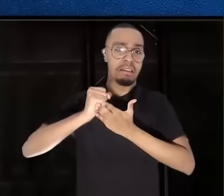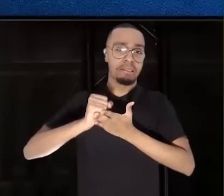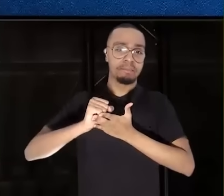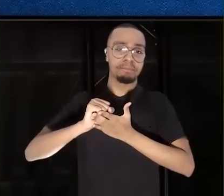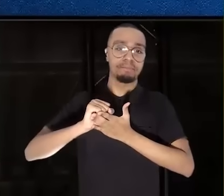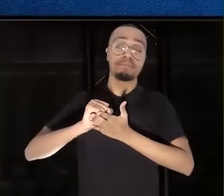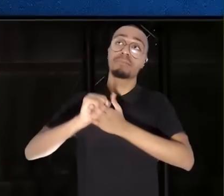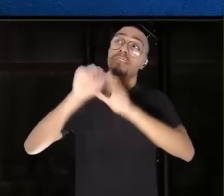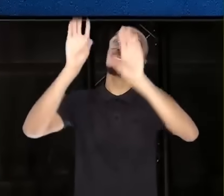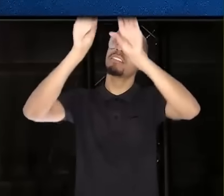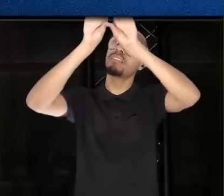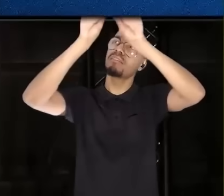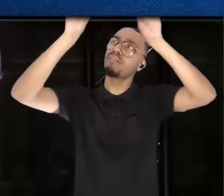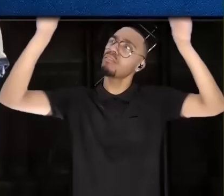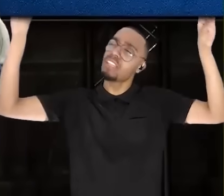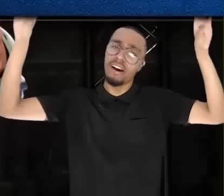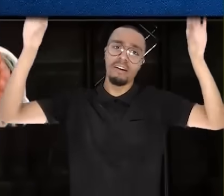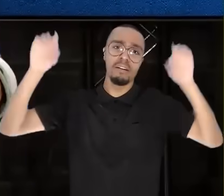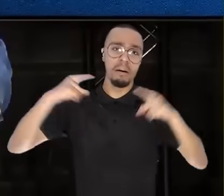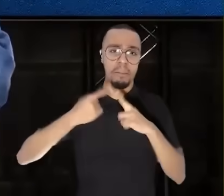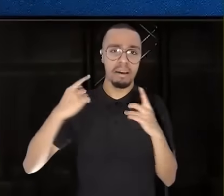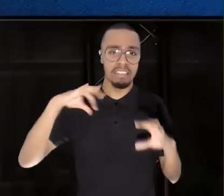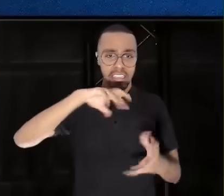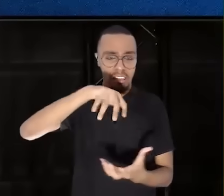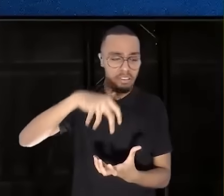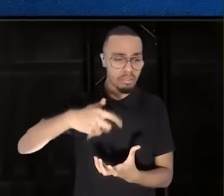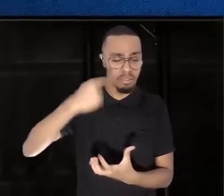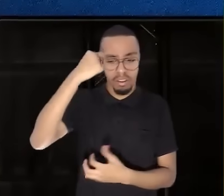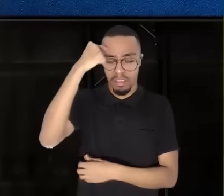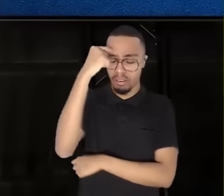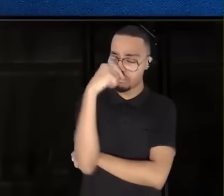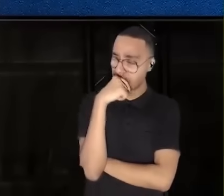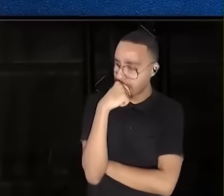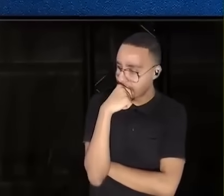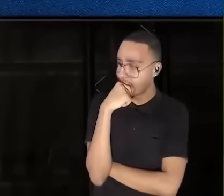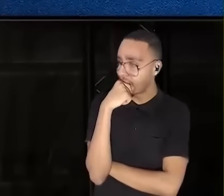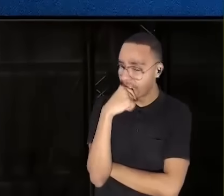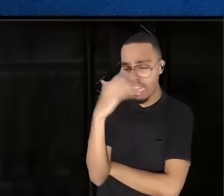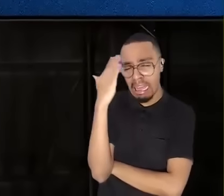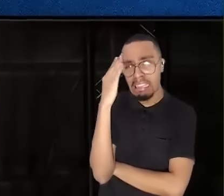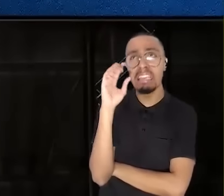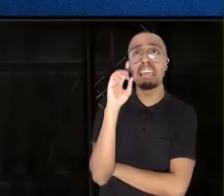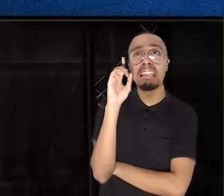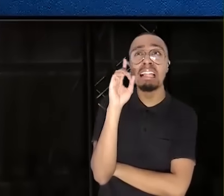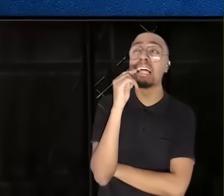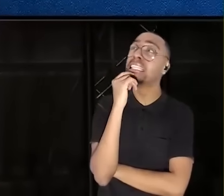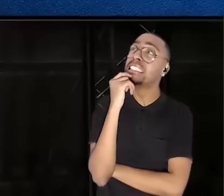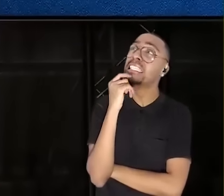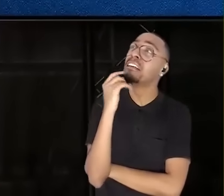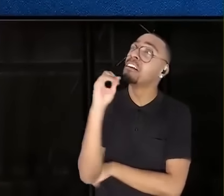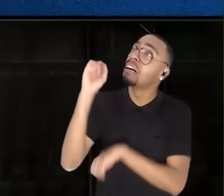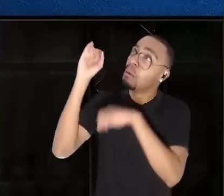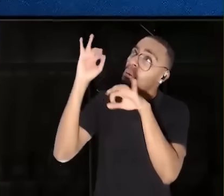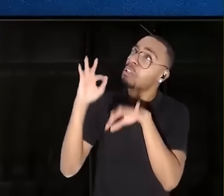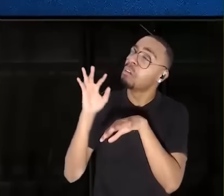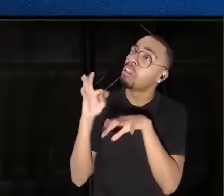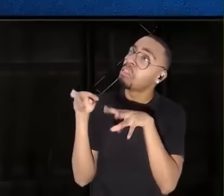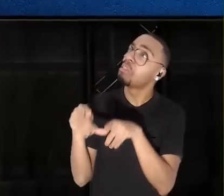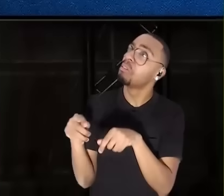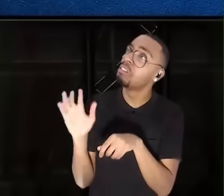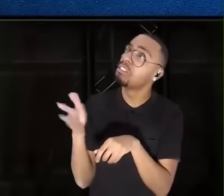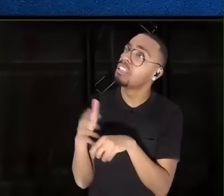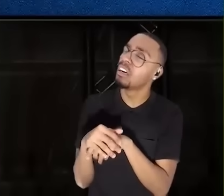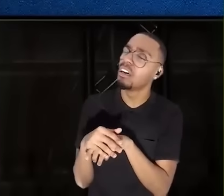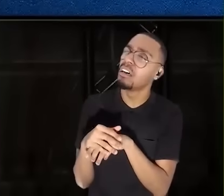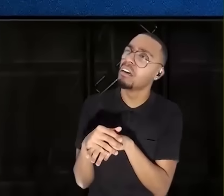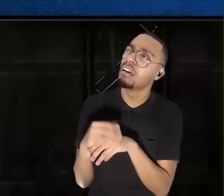você. Não adianta você saber que para todas as suas lutas tem uma provisão. Não adianta você saber que Deus tem todo o amor que você precisa, se tudo